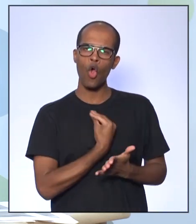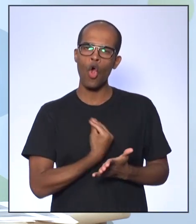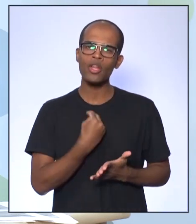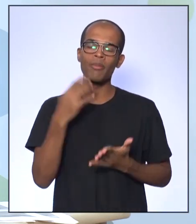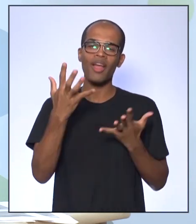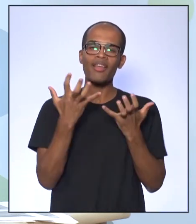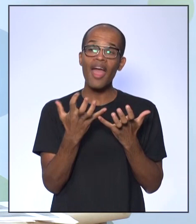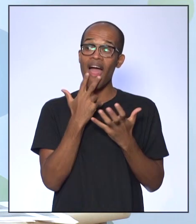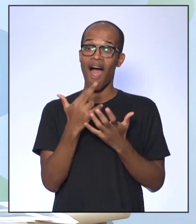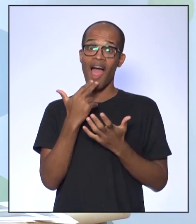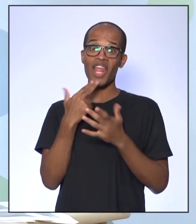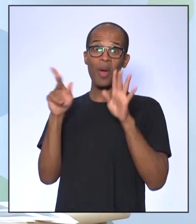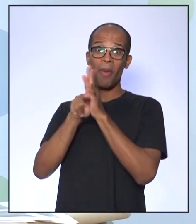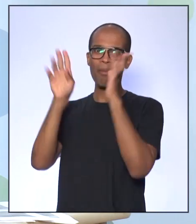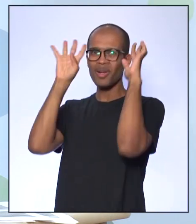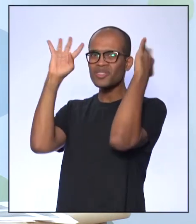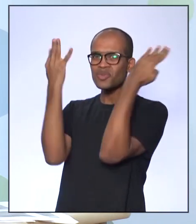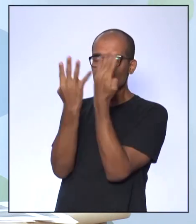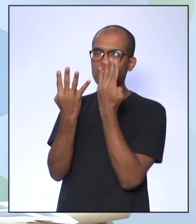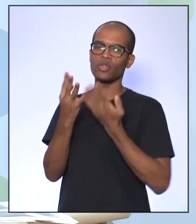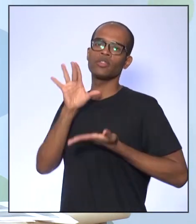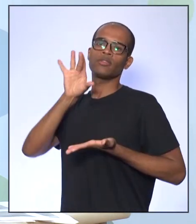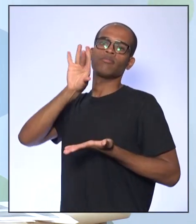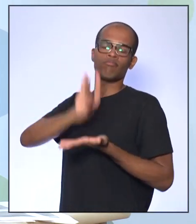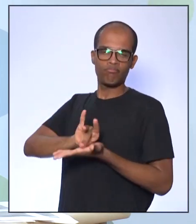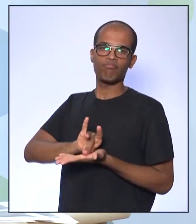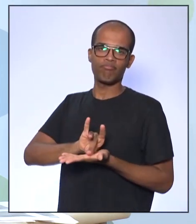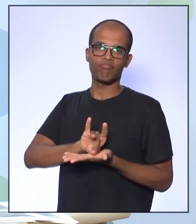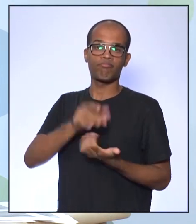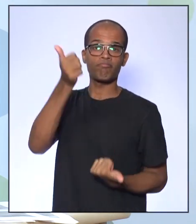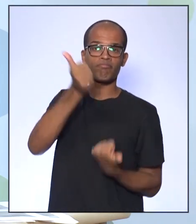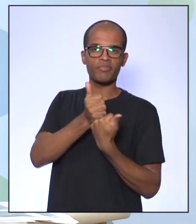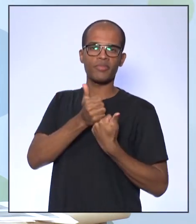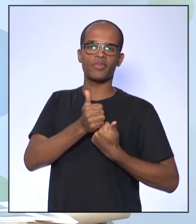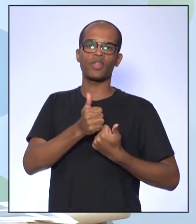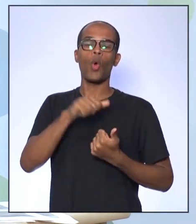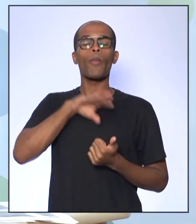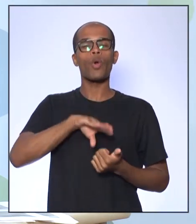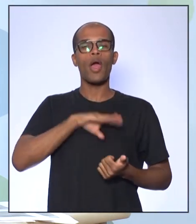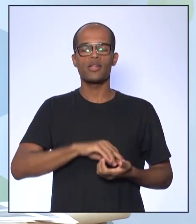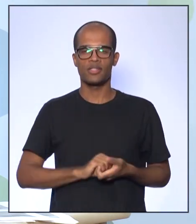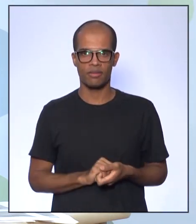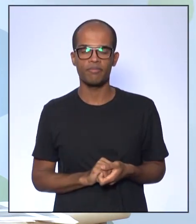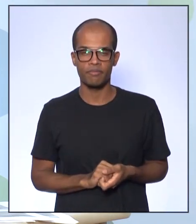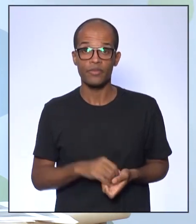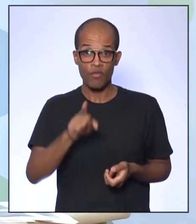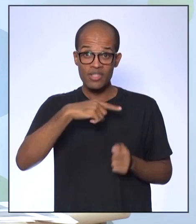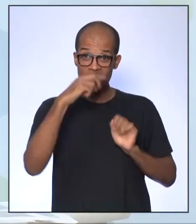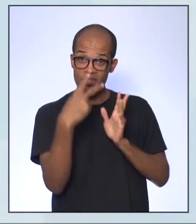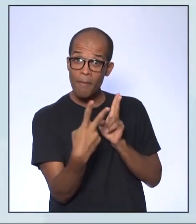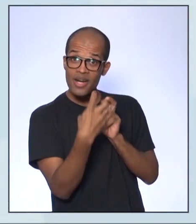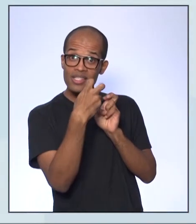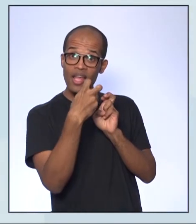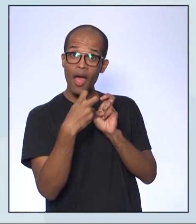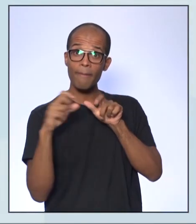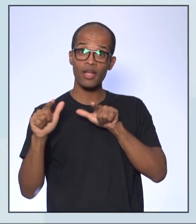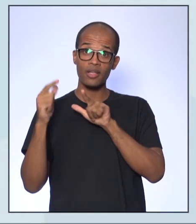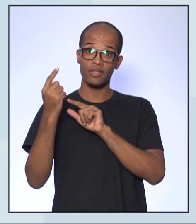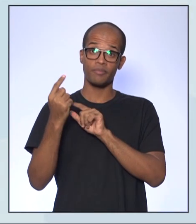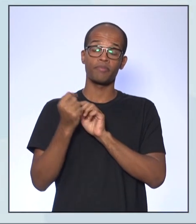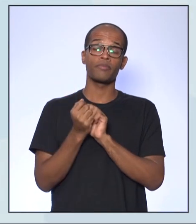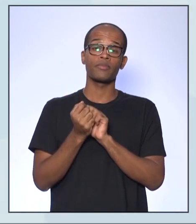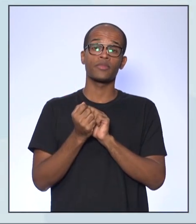tupi-guarani para ocupar o lugar do que é a língua portuguesa. E, como você pode ver no texto, essa dificuldade